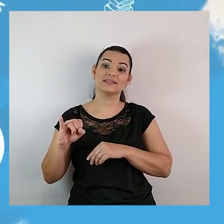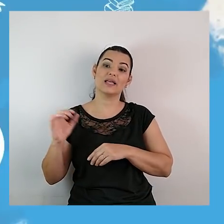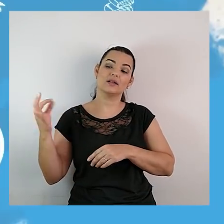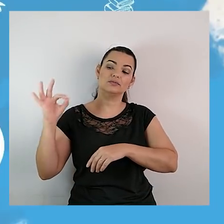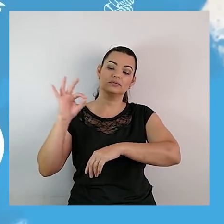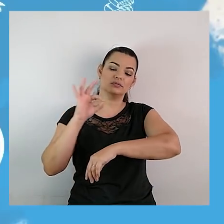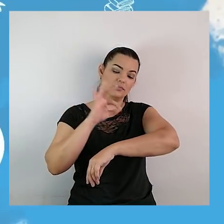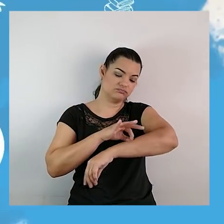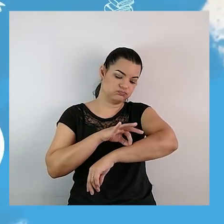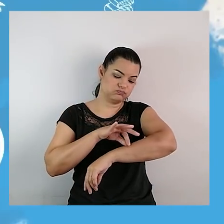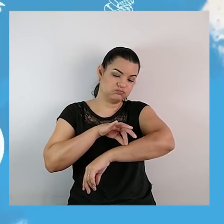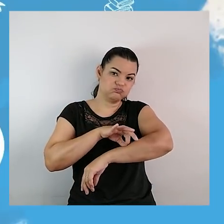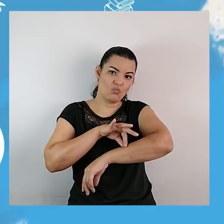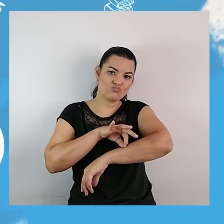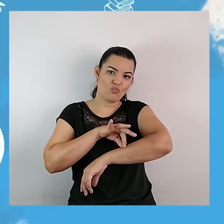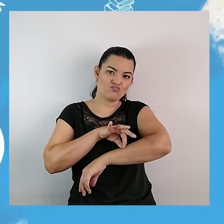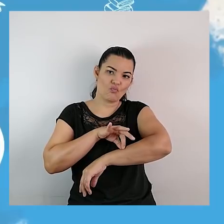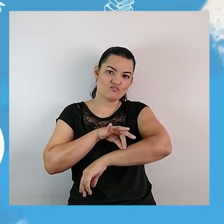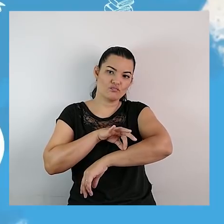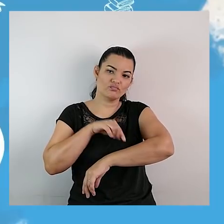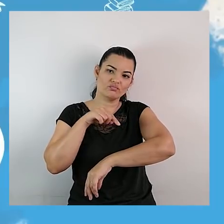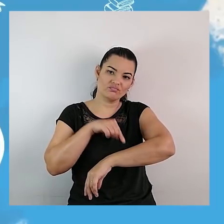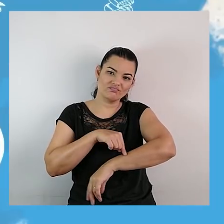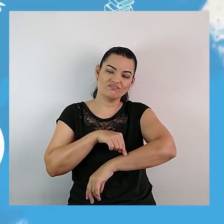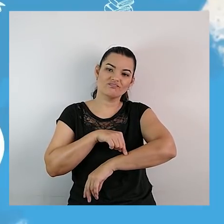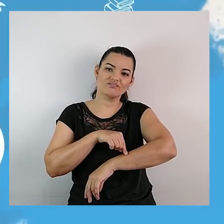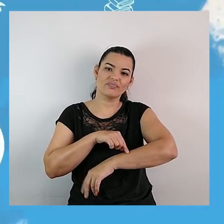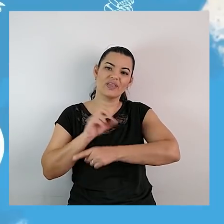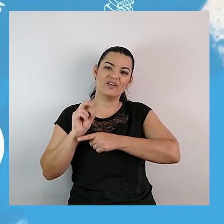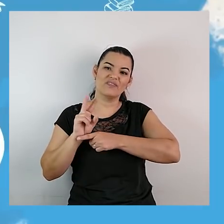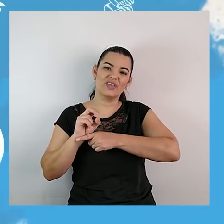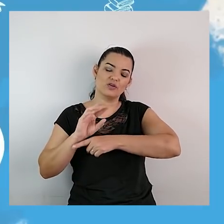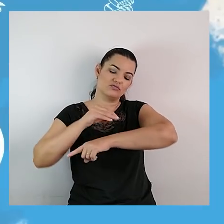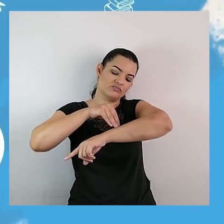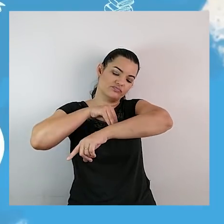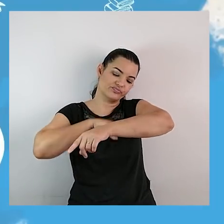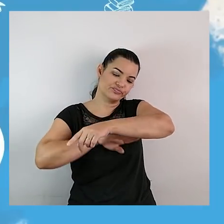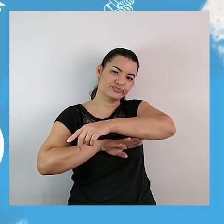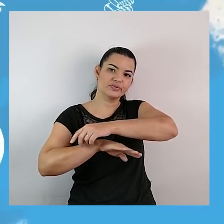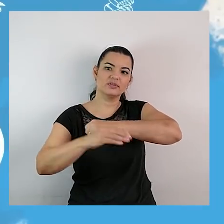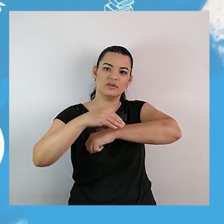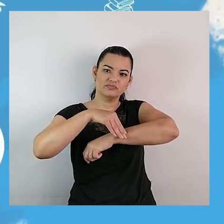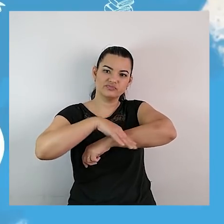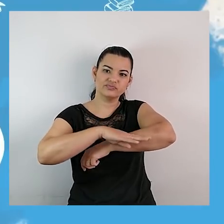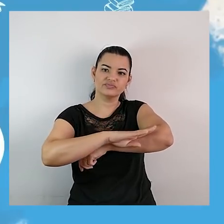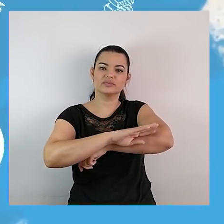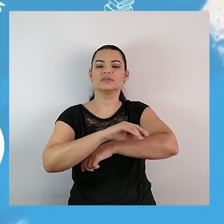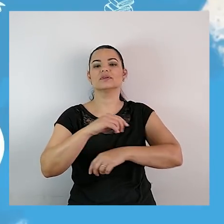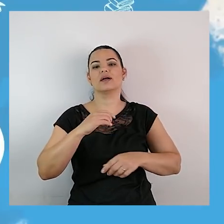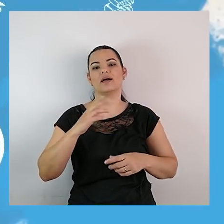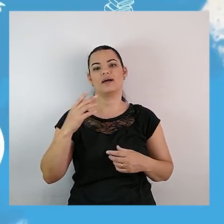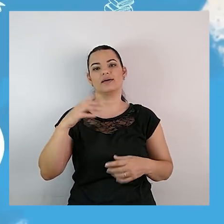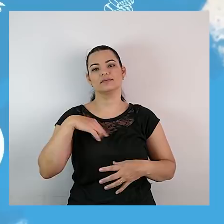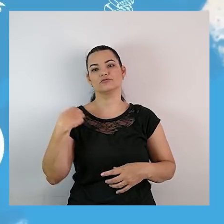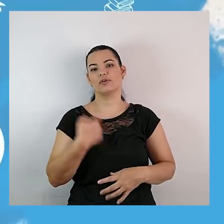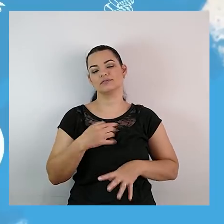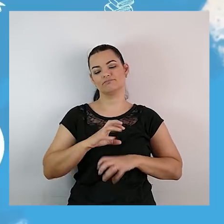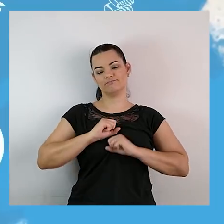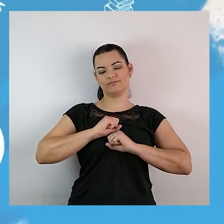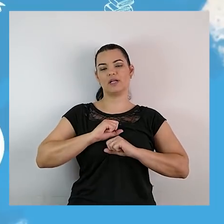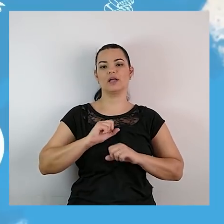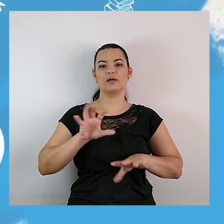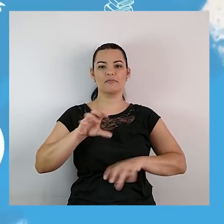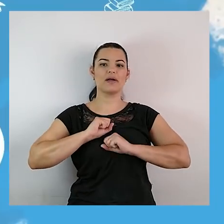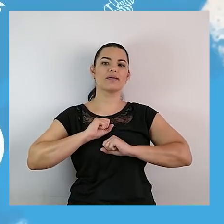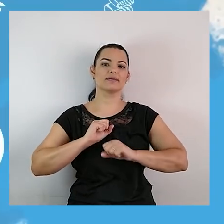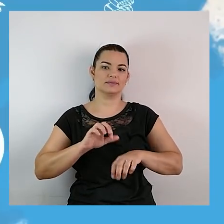esse danado desse vírus dentro do nosso corpo, e ele vai causar a doença. Então, se